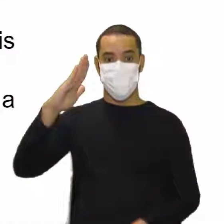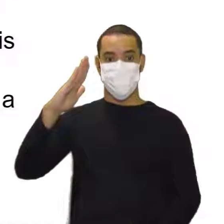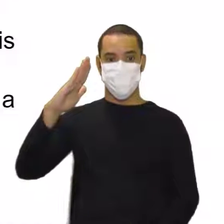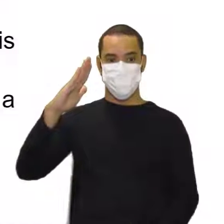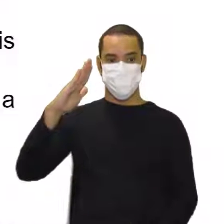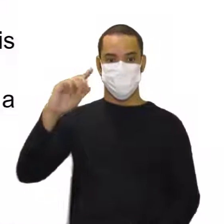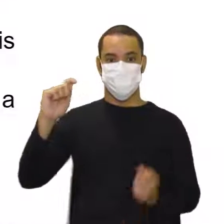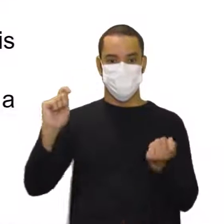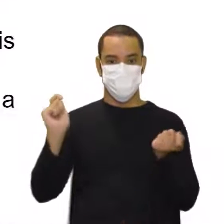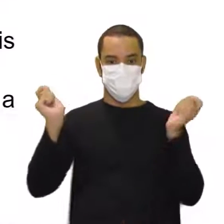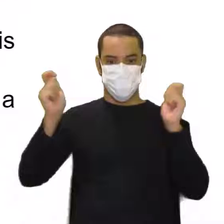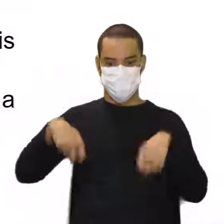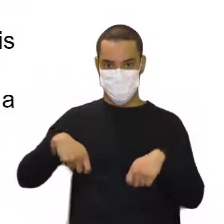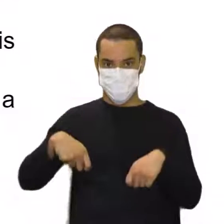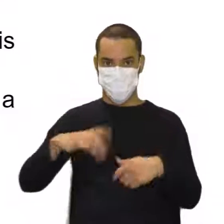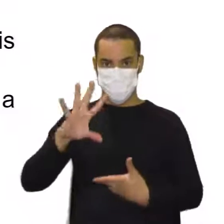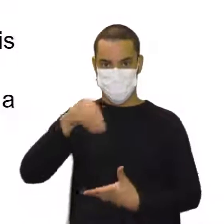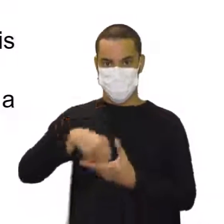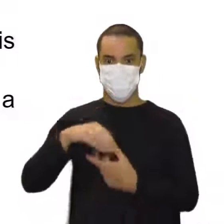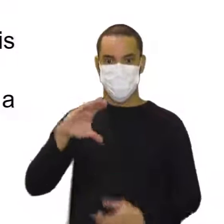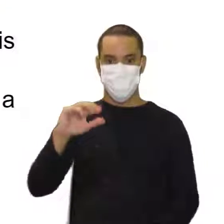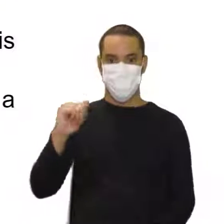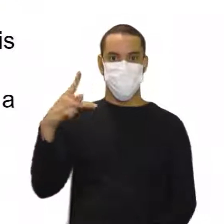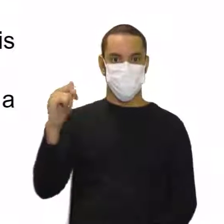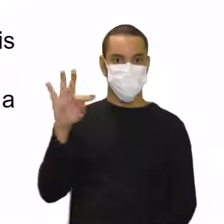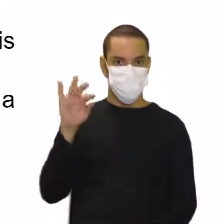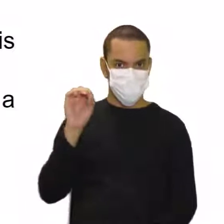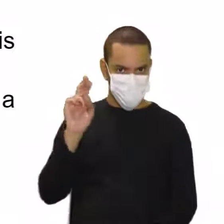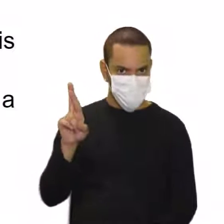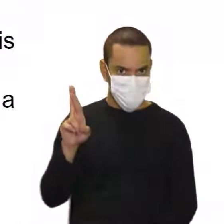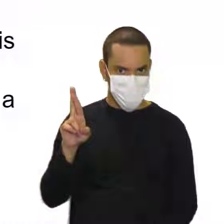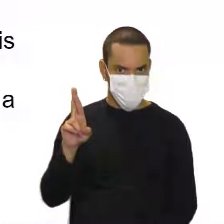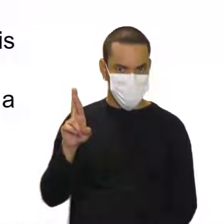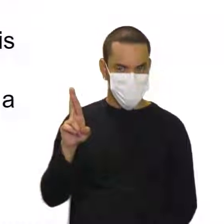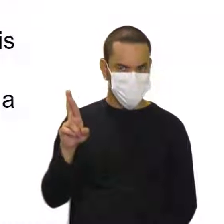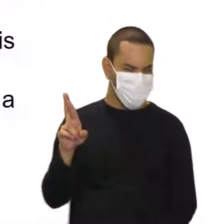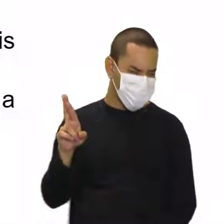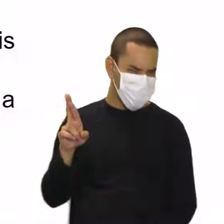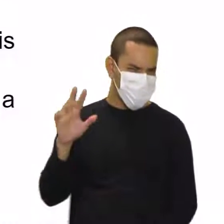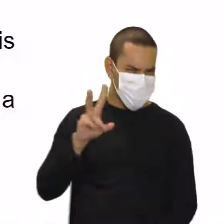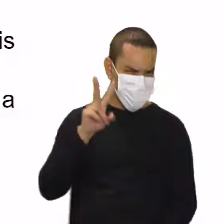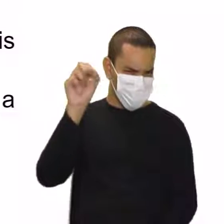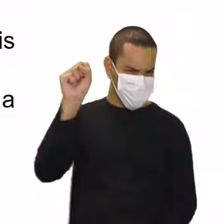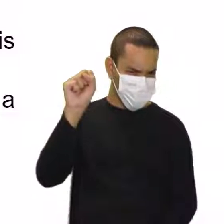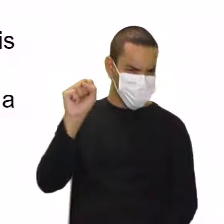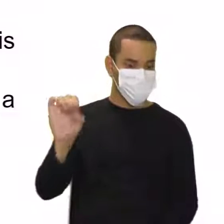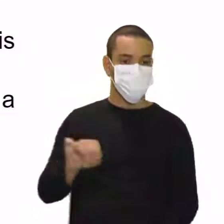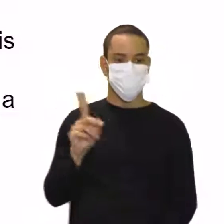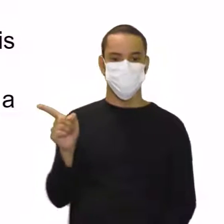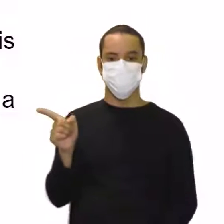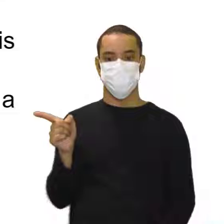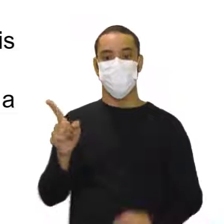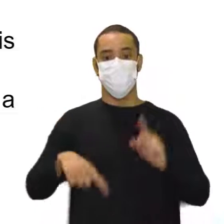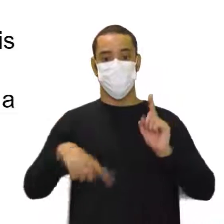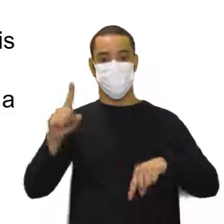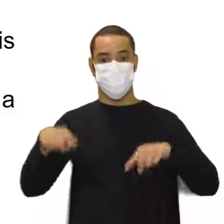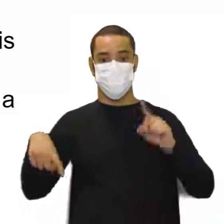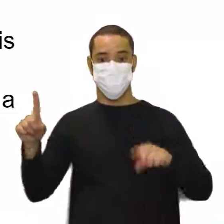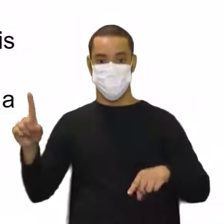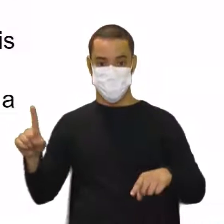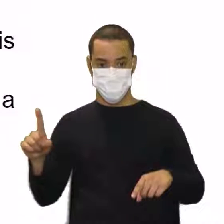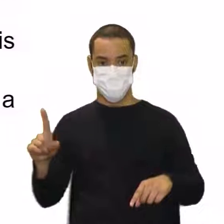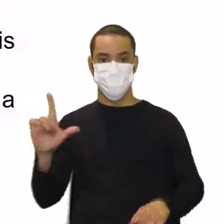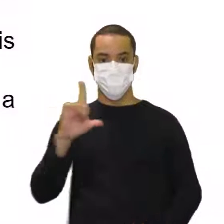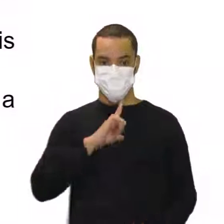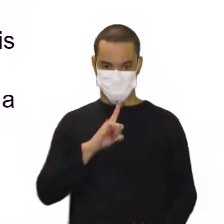a capacidade desse captador, será que é tão forte, ela sendo de nylon? E oscila com